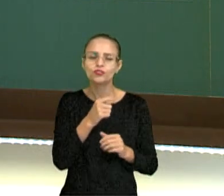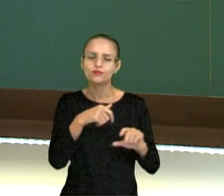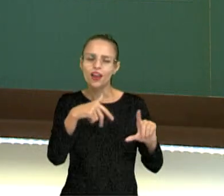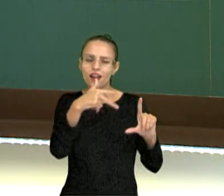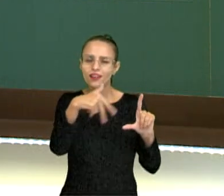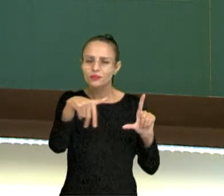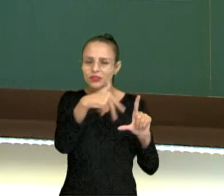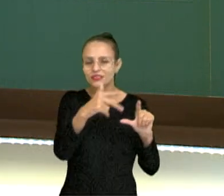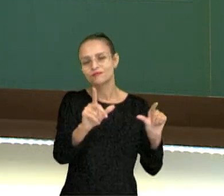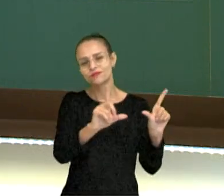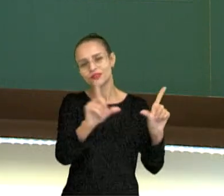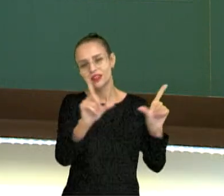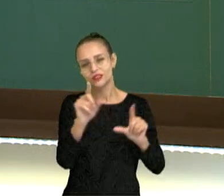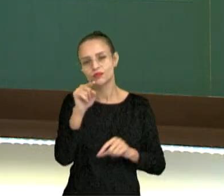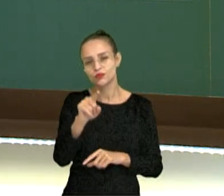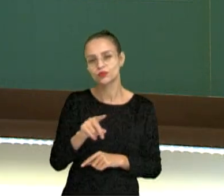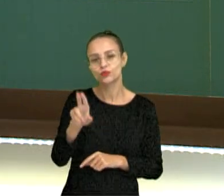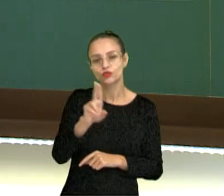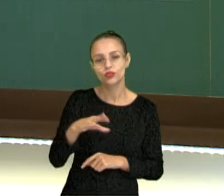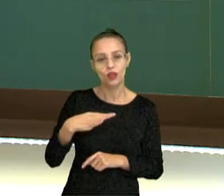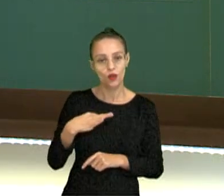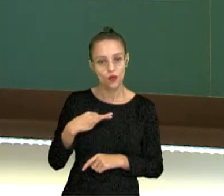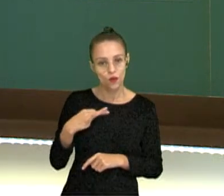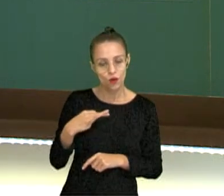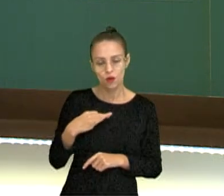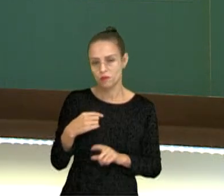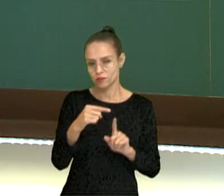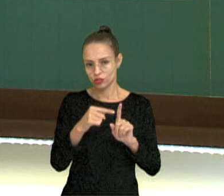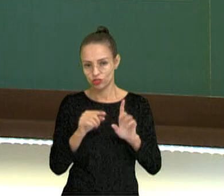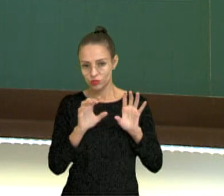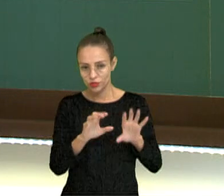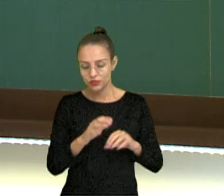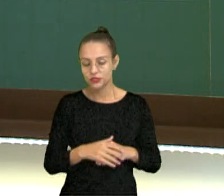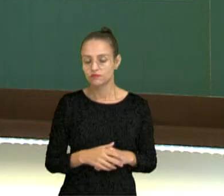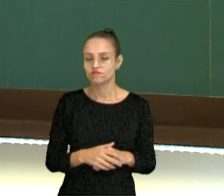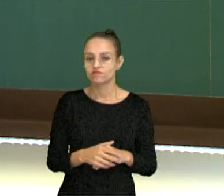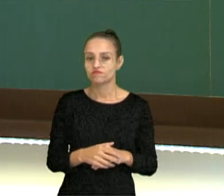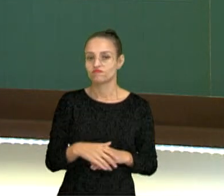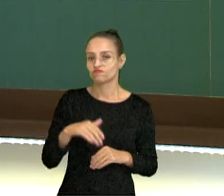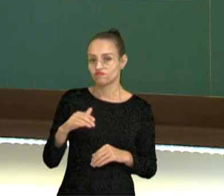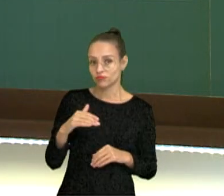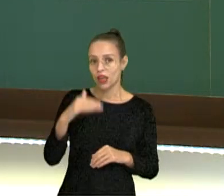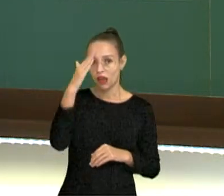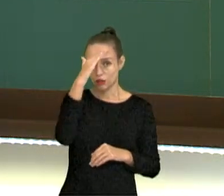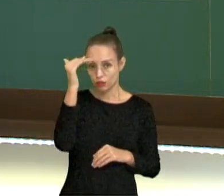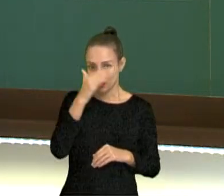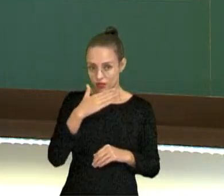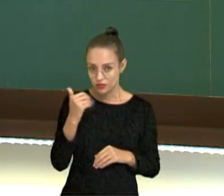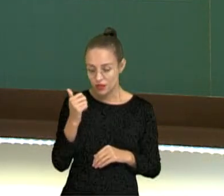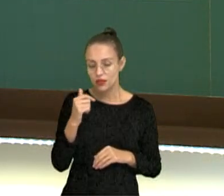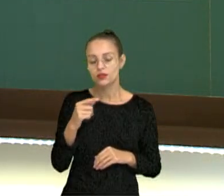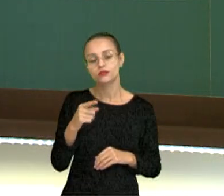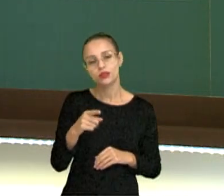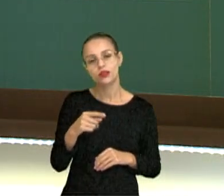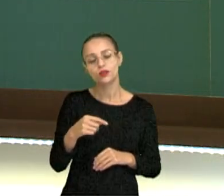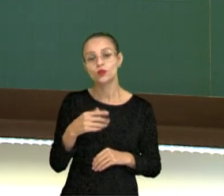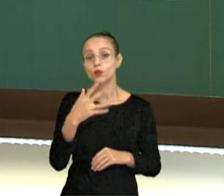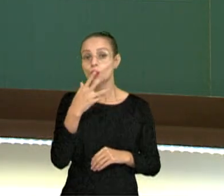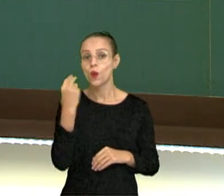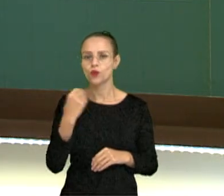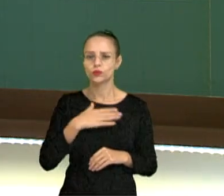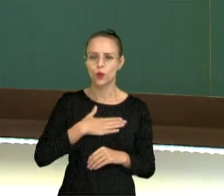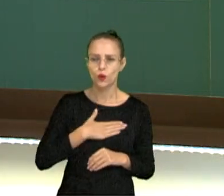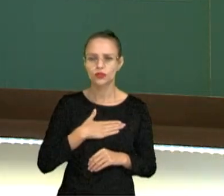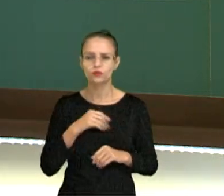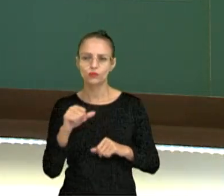desenho, você utiliza um certo tipo de roupa. Conforme nós vamos entrando na adolescência, os nossos gostos